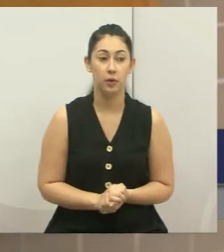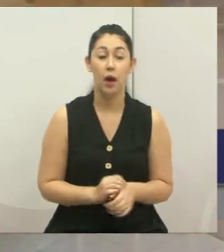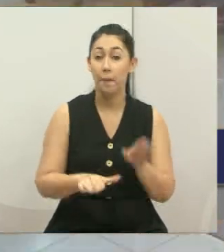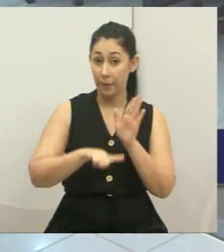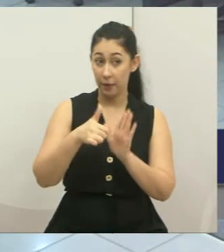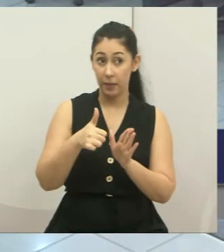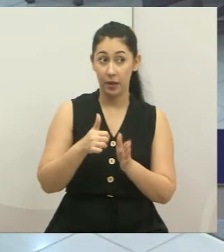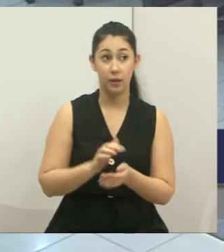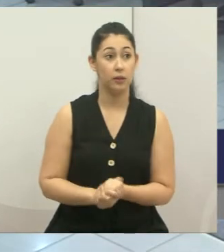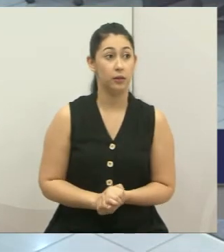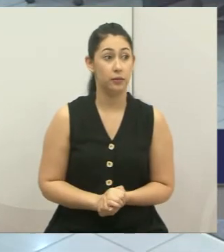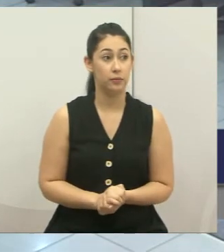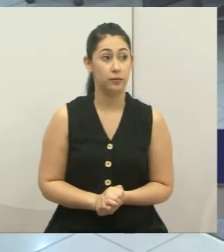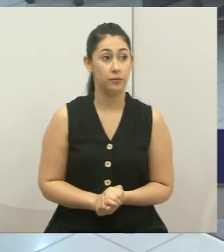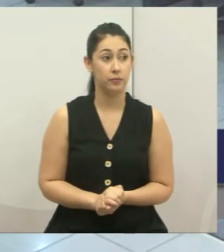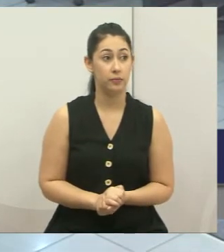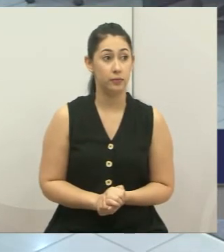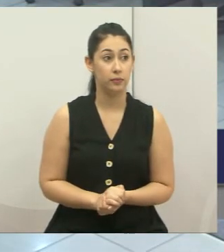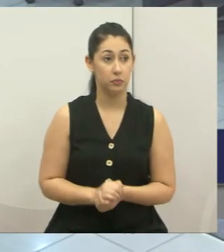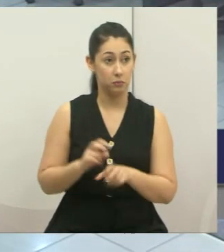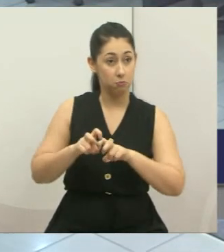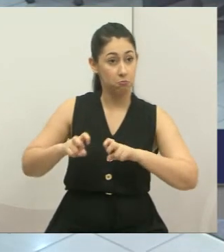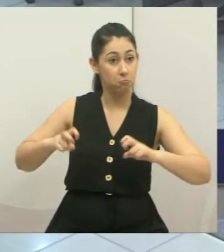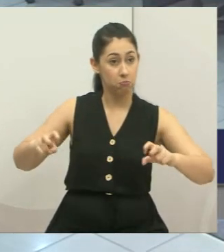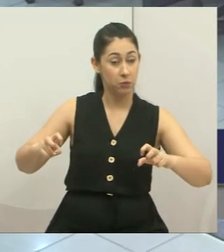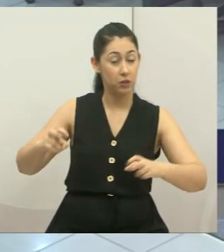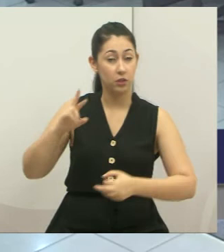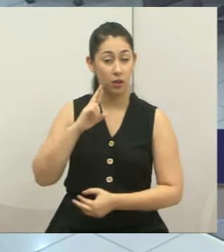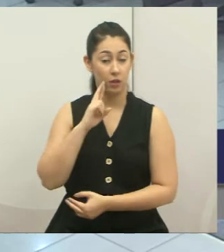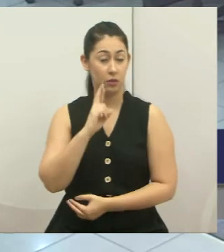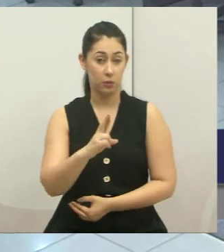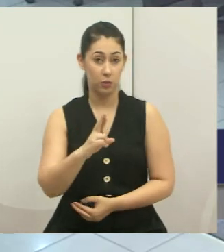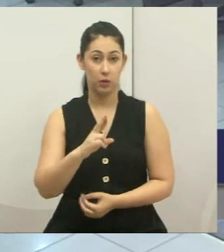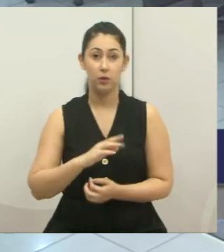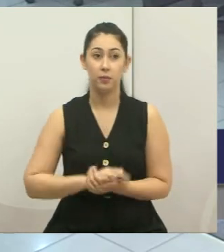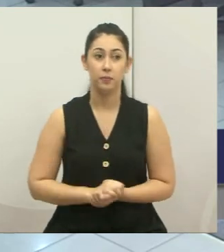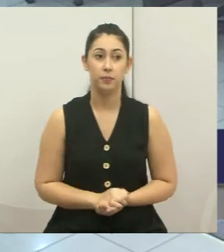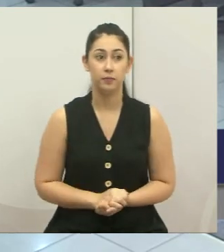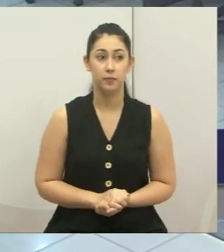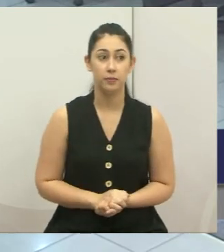passo a mesa para a resposta.